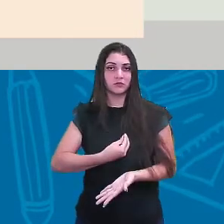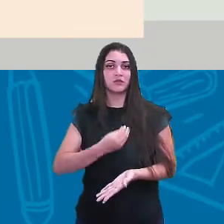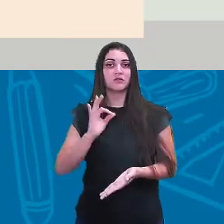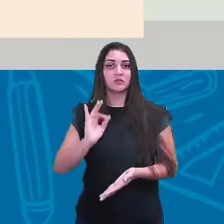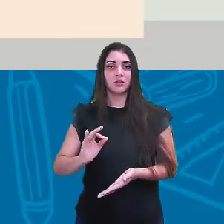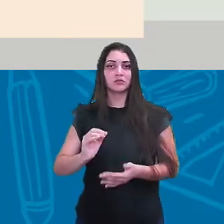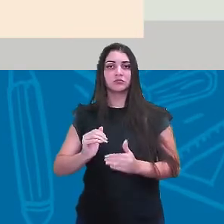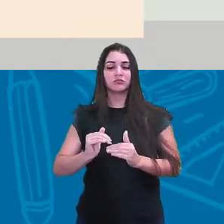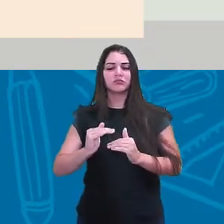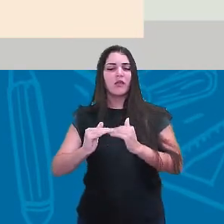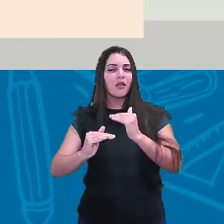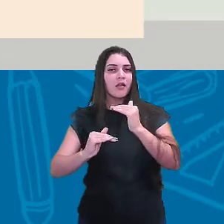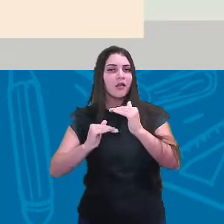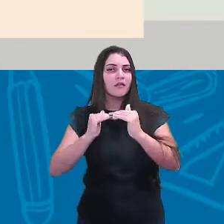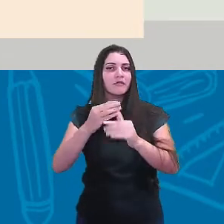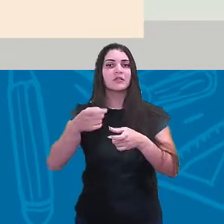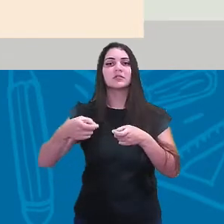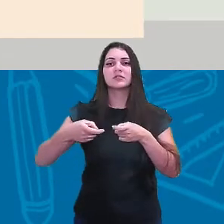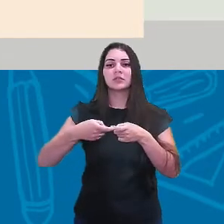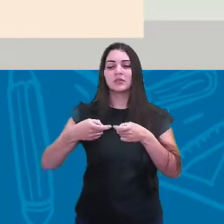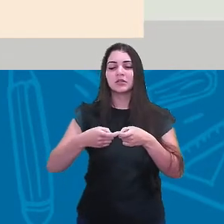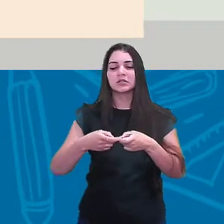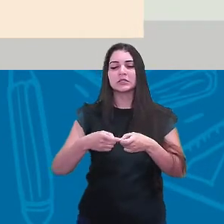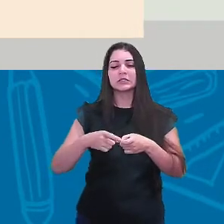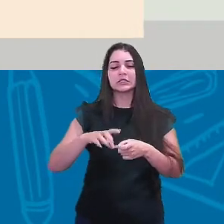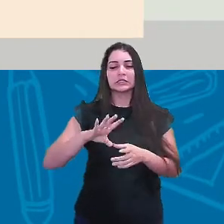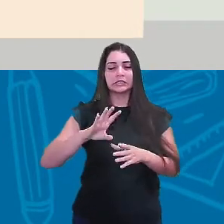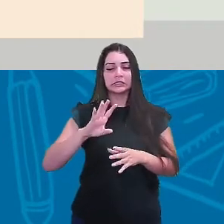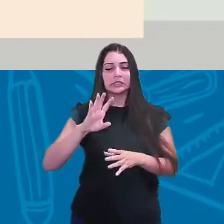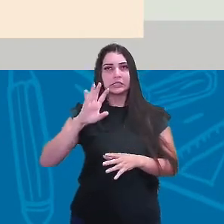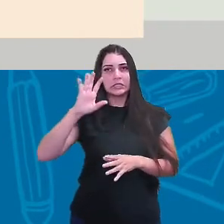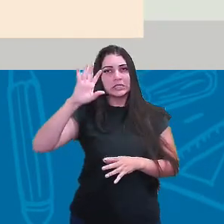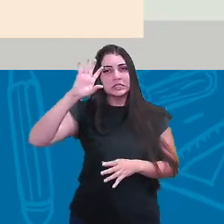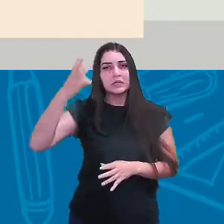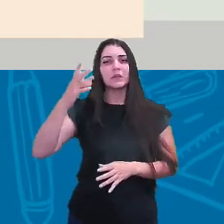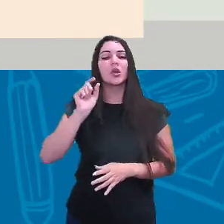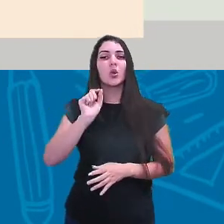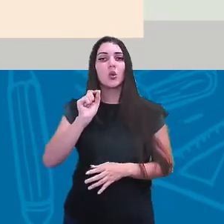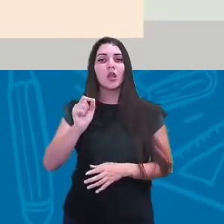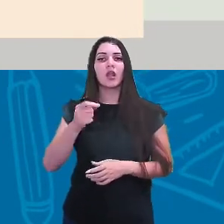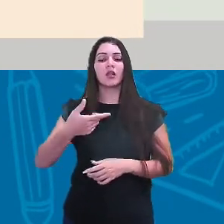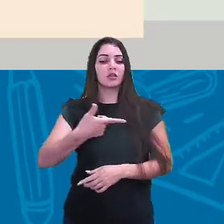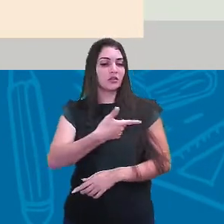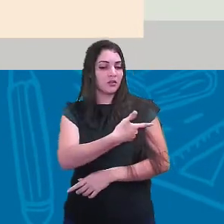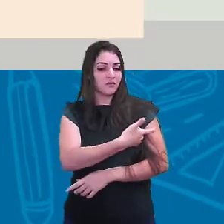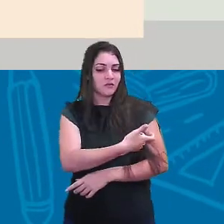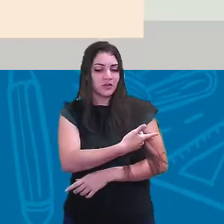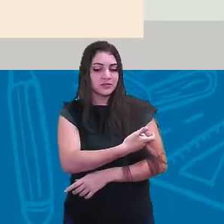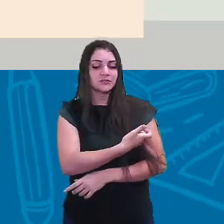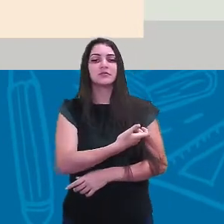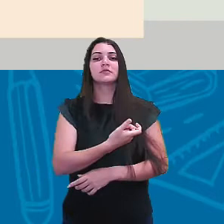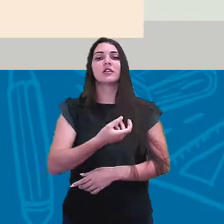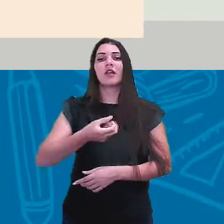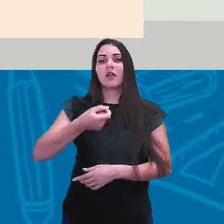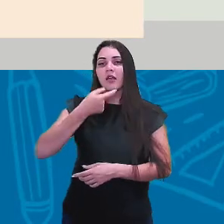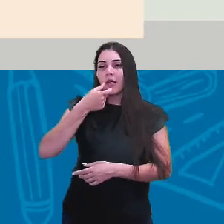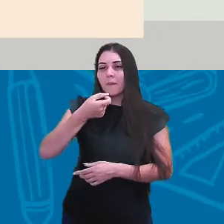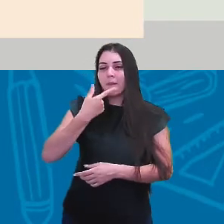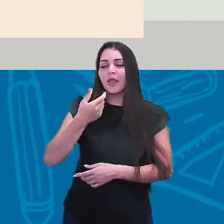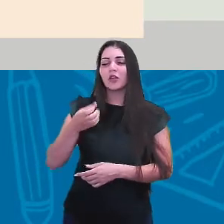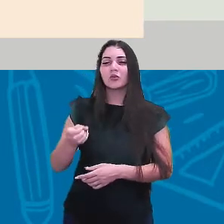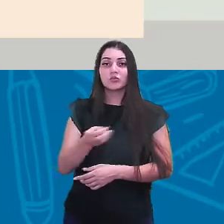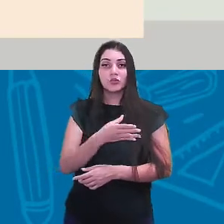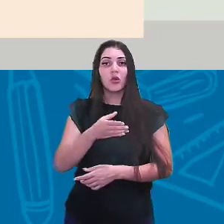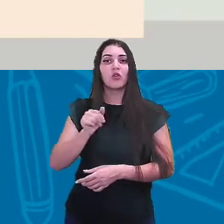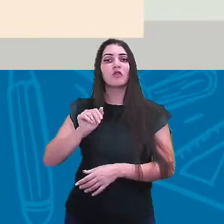Avanços na medicina, a descoberta de vacinas, remédios, novos tratamentos para diversas doenças, fazem com que as pessoas